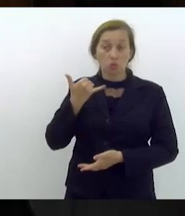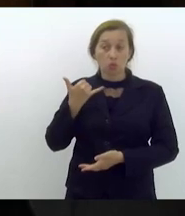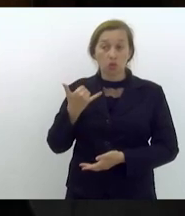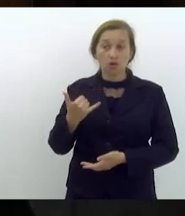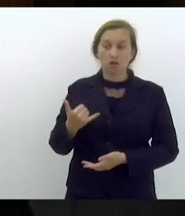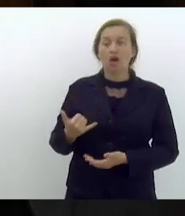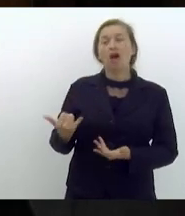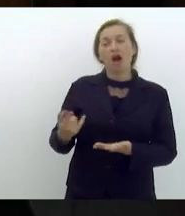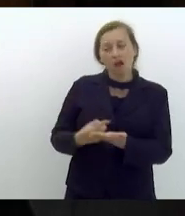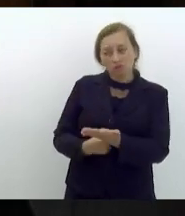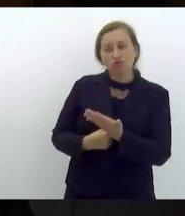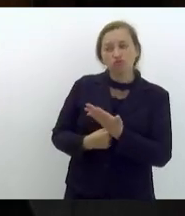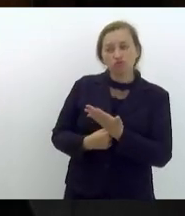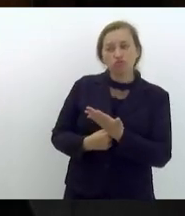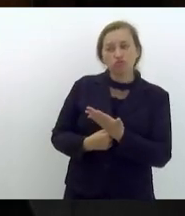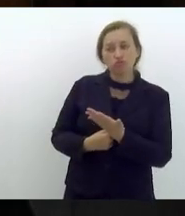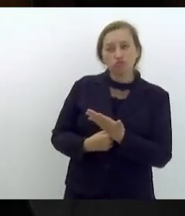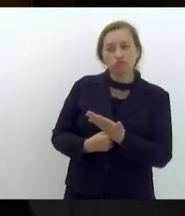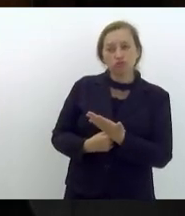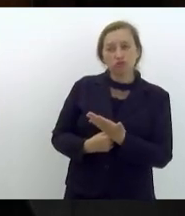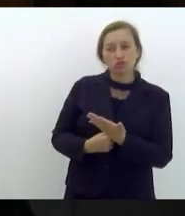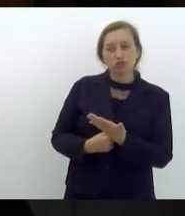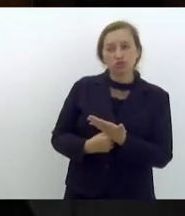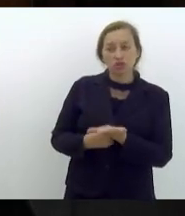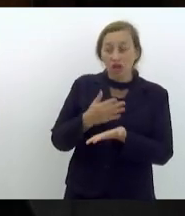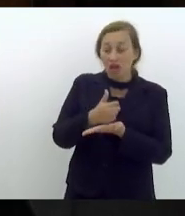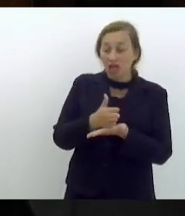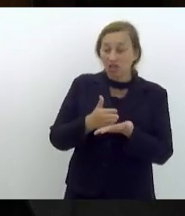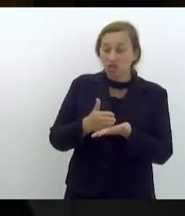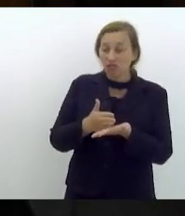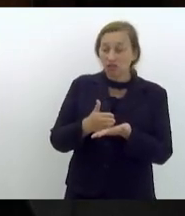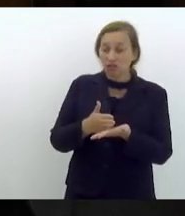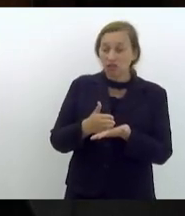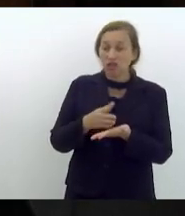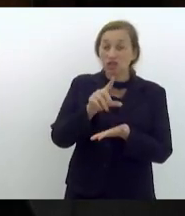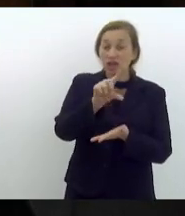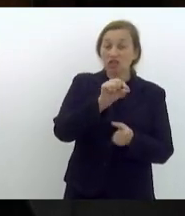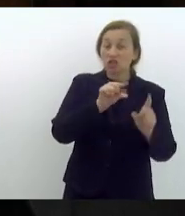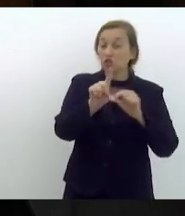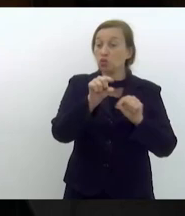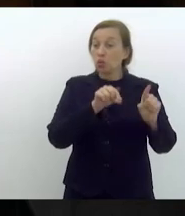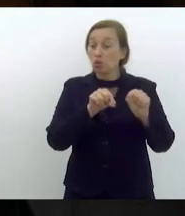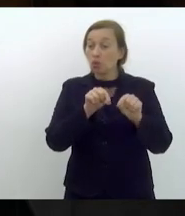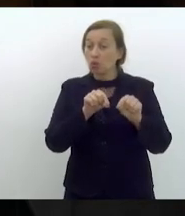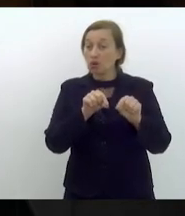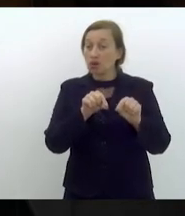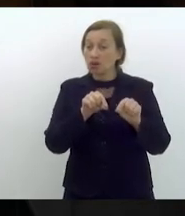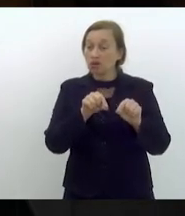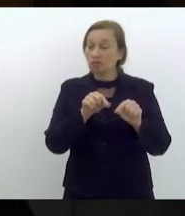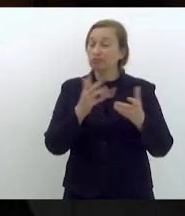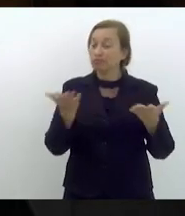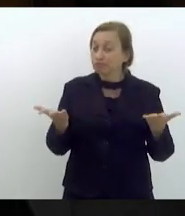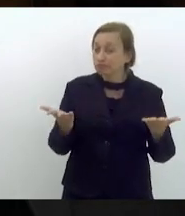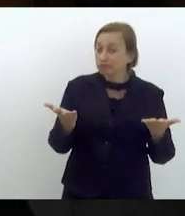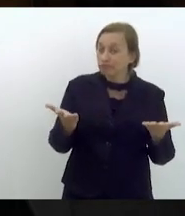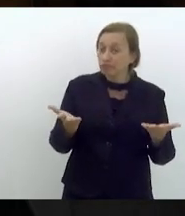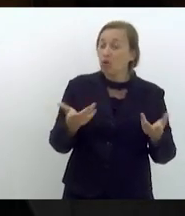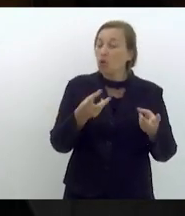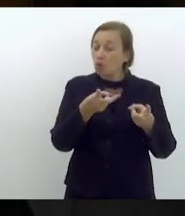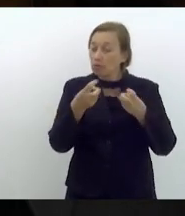ajudam a dividir as bancadas trabalha-se na divisão